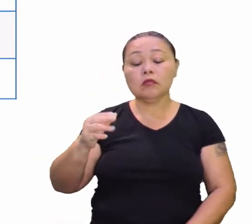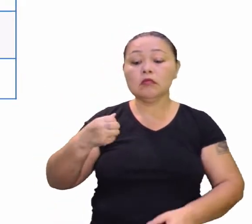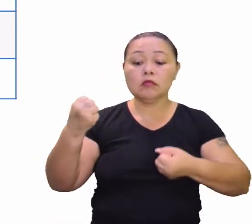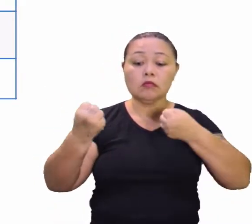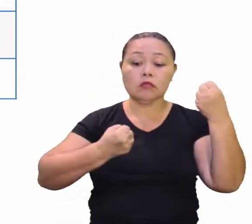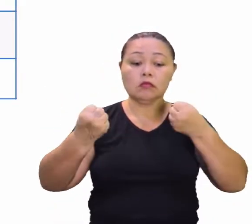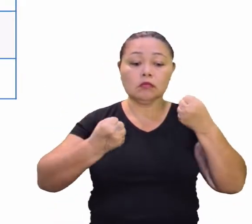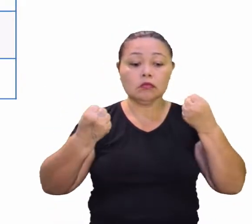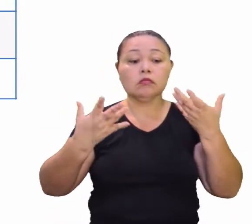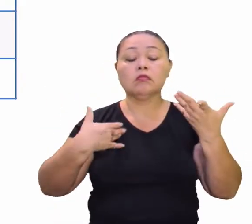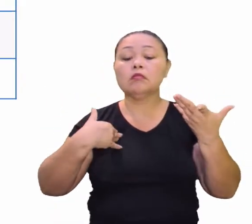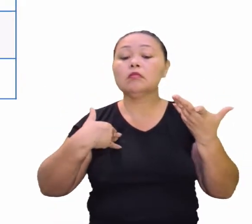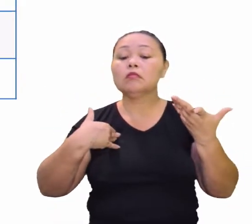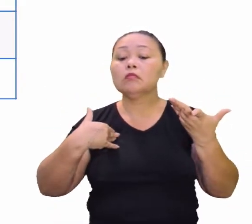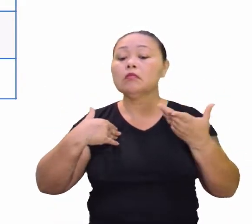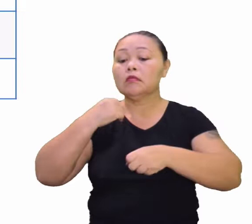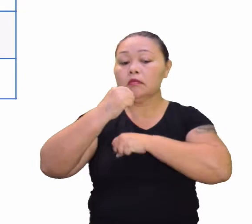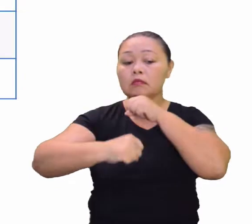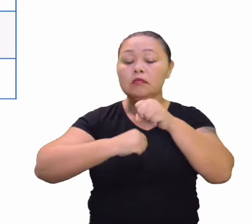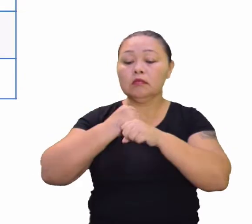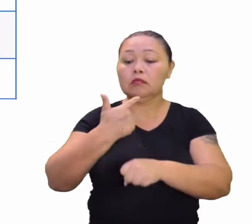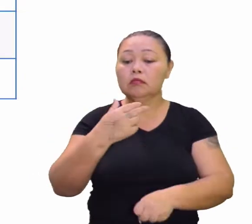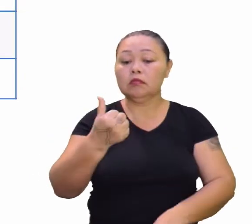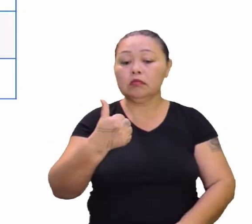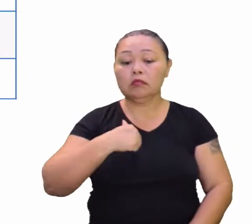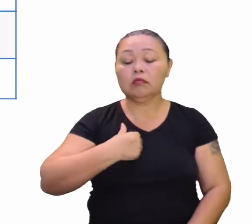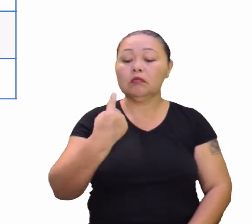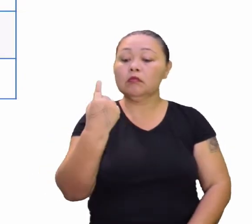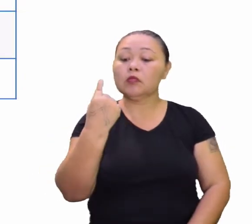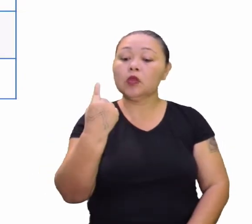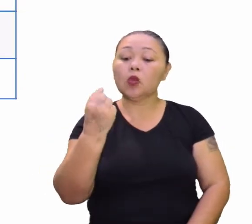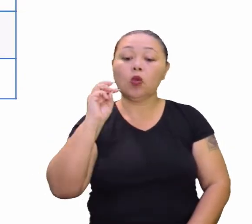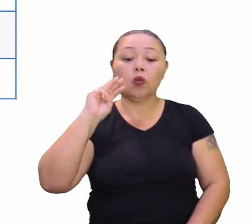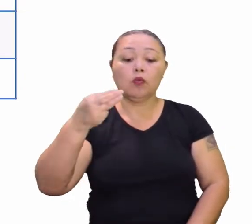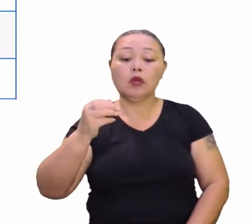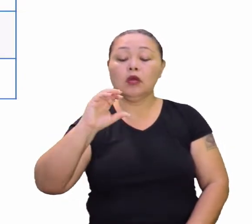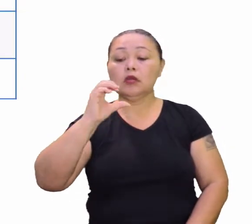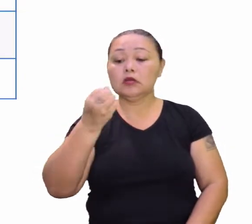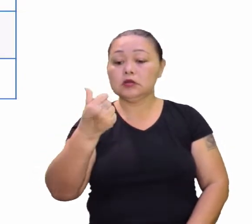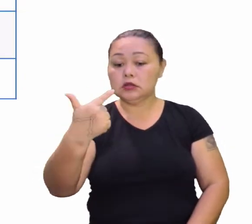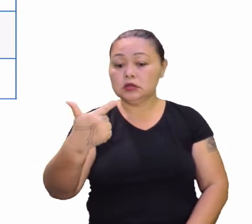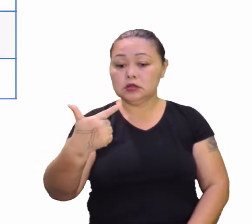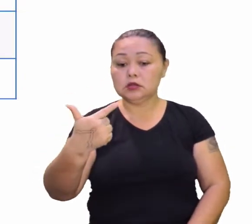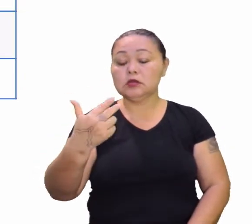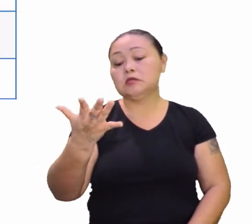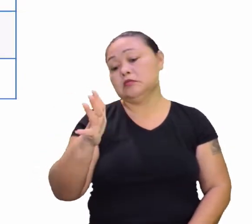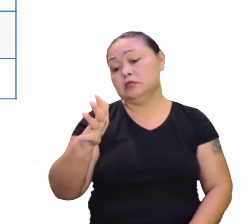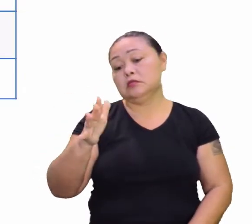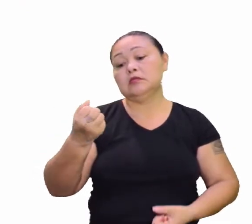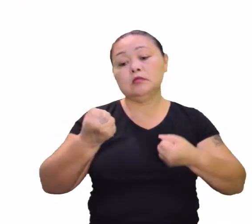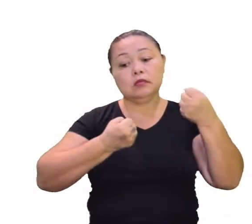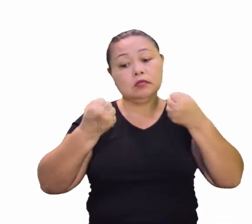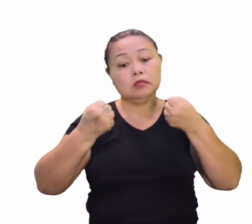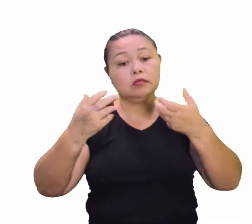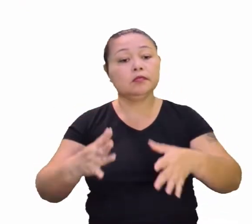Veículos, com base no ano de 2016, 1.062.000 veículos aproximados aqui no estado de